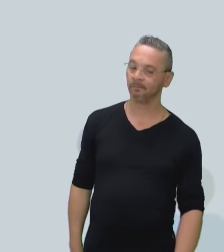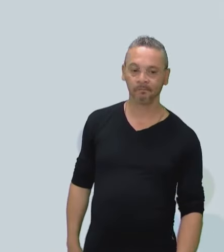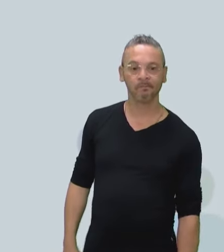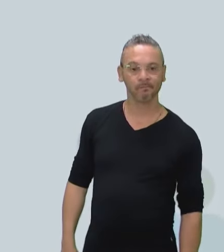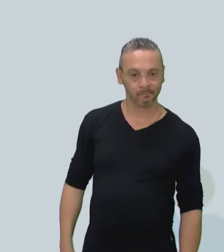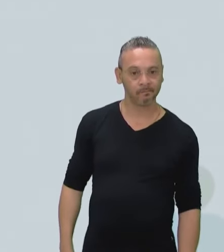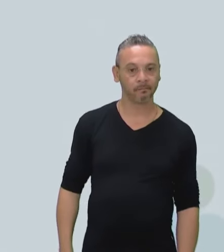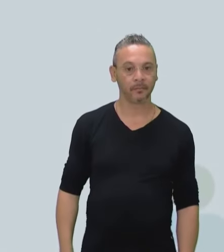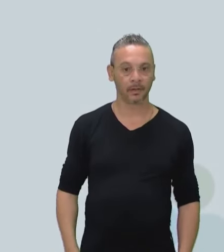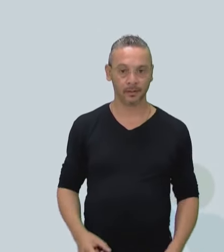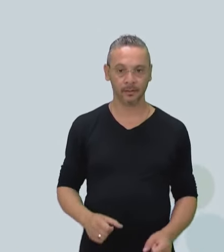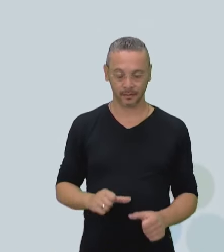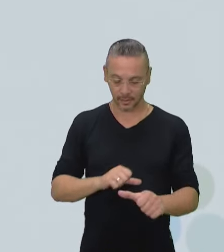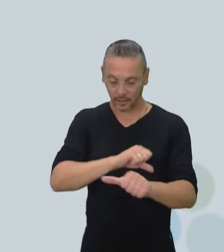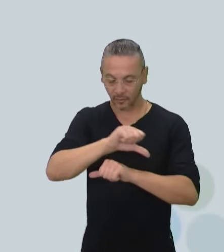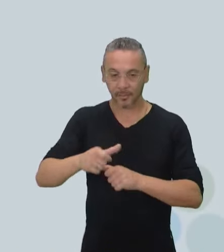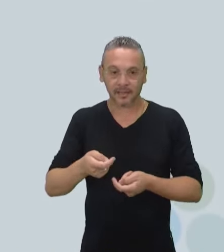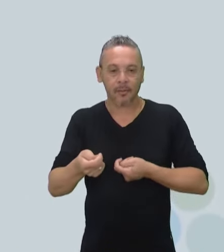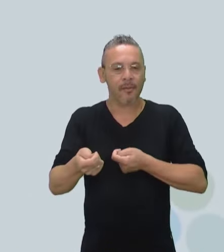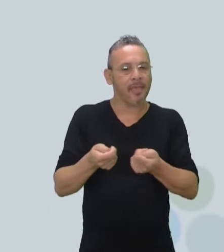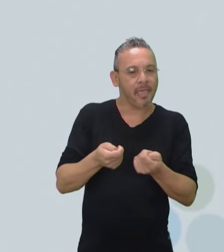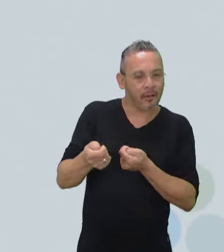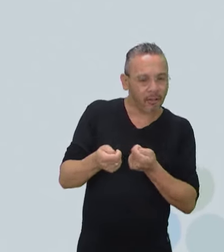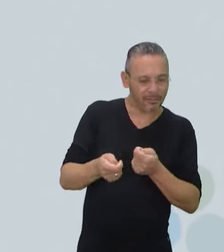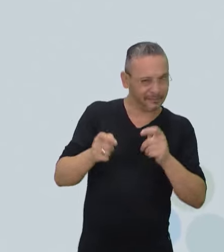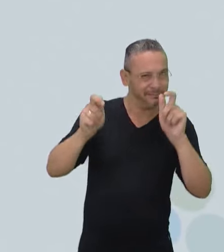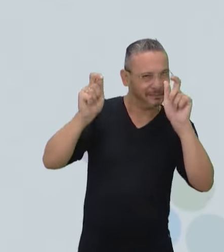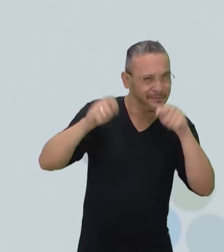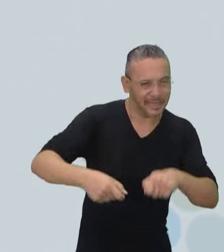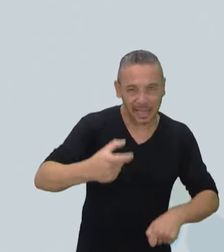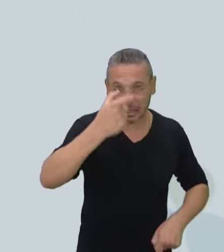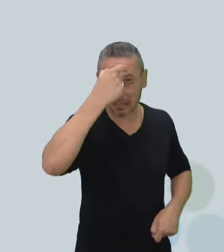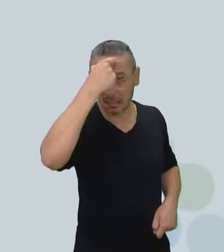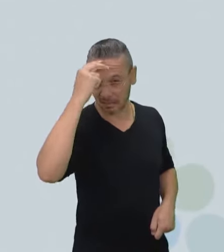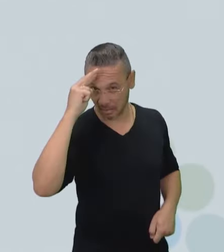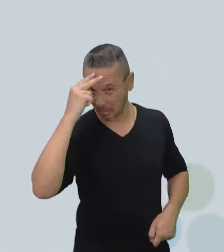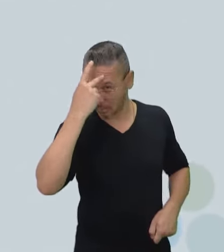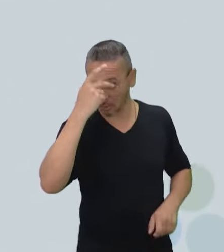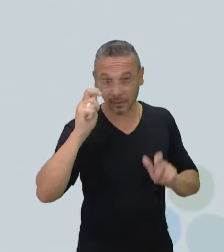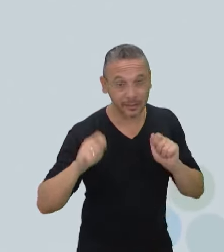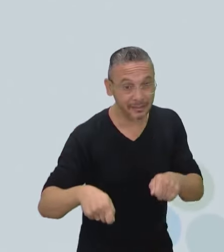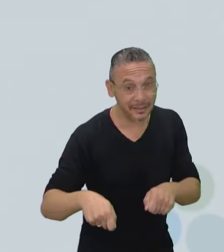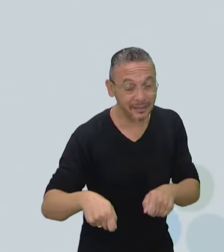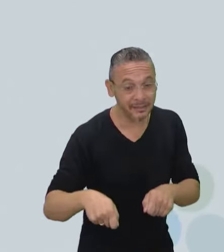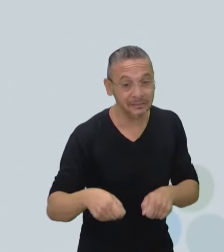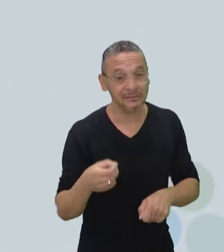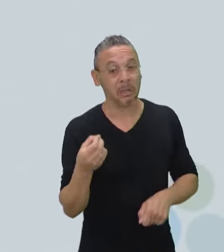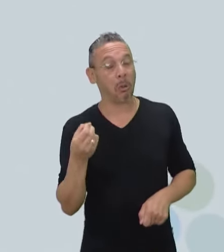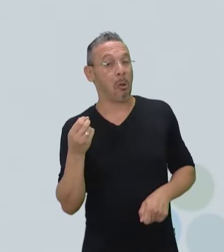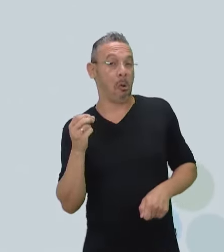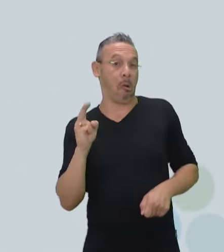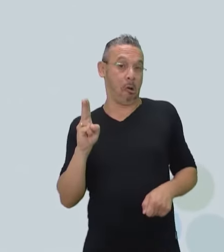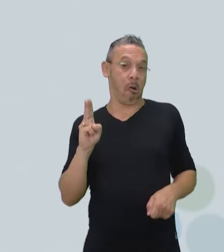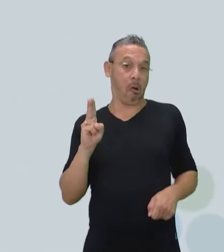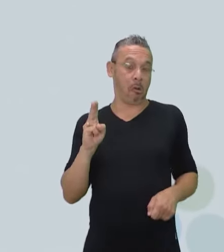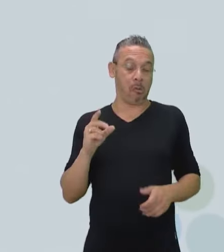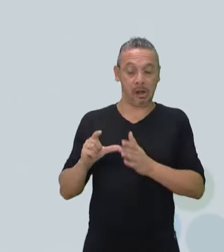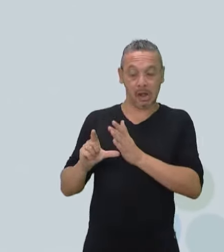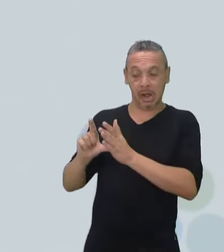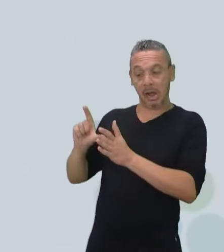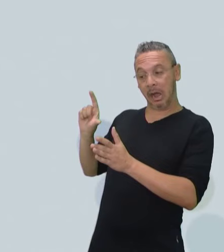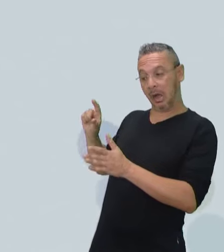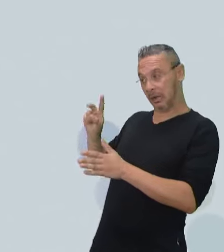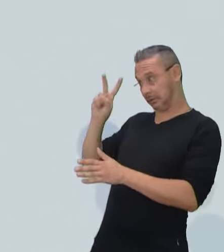Contudo, essa transformação econômica por si só seria capaz de transformar a consciência das pessoas? Ou seria necessário transformar antes